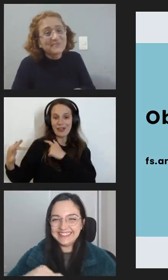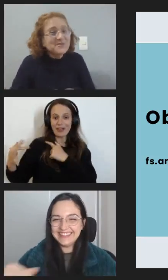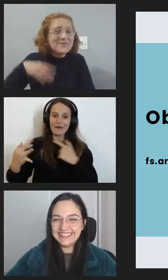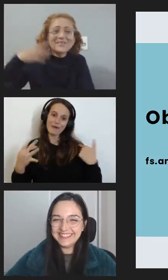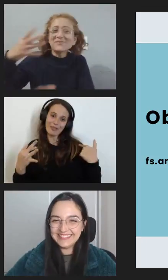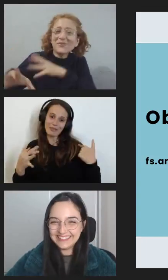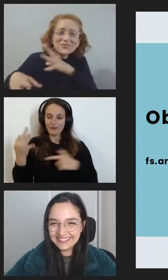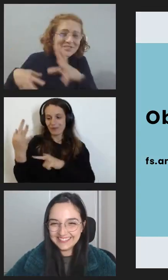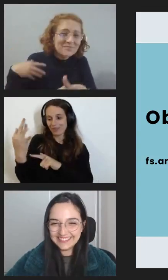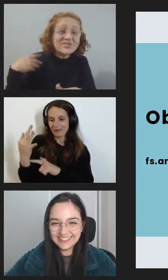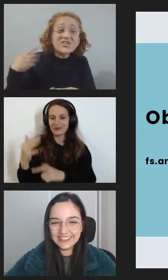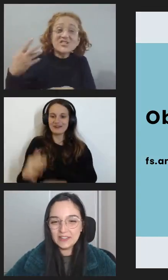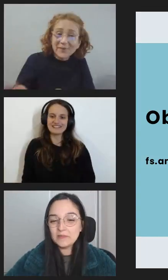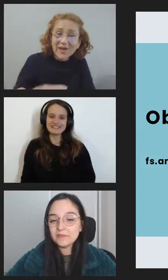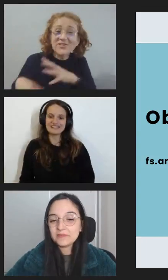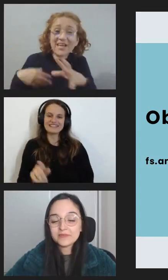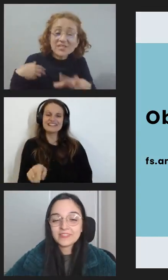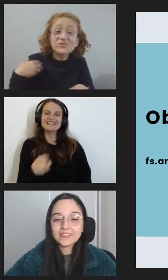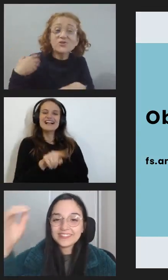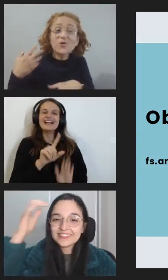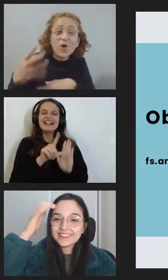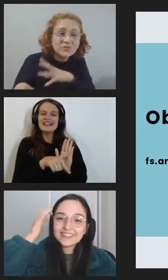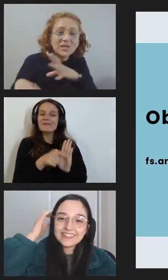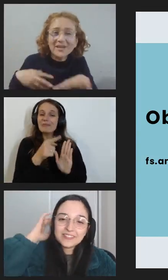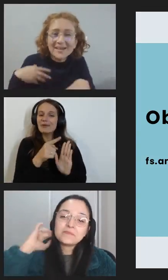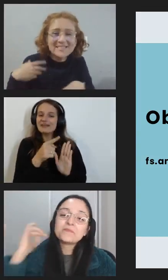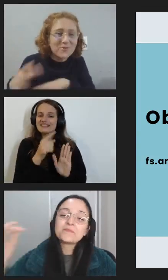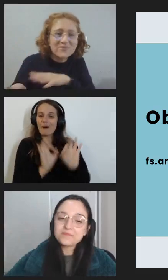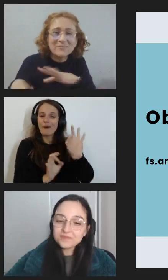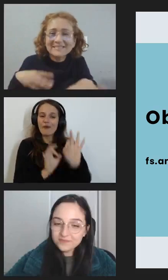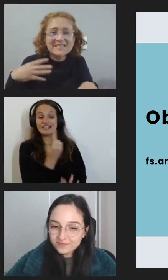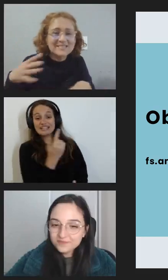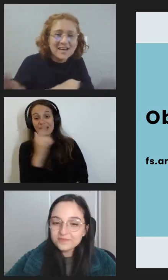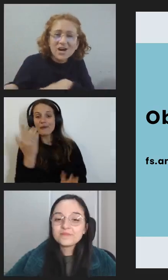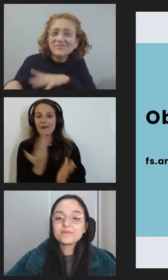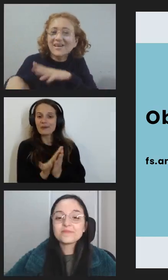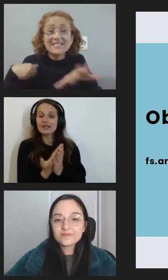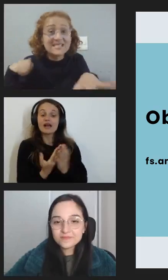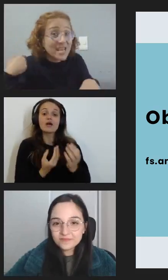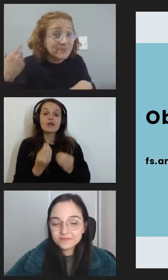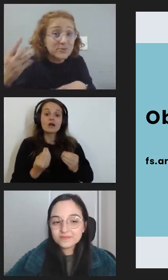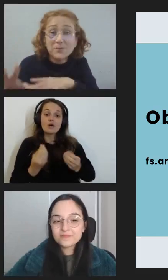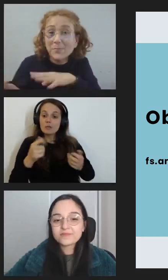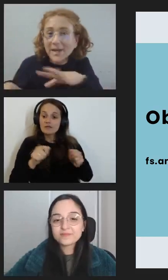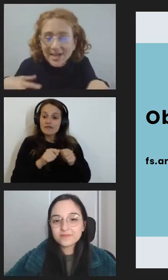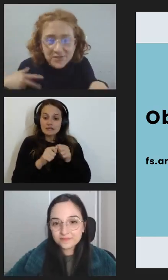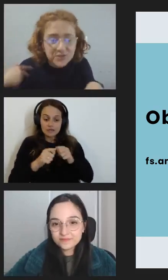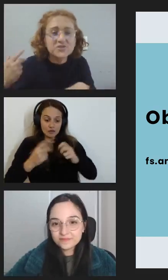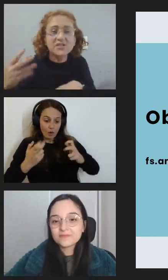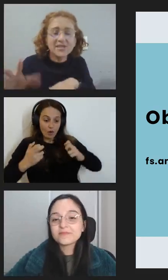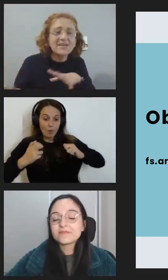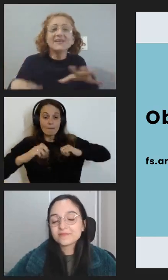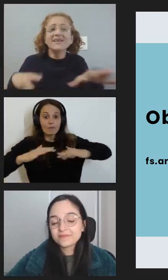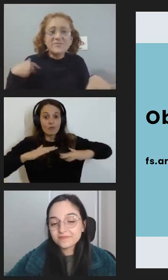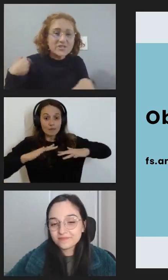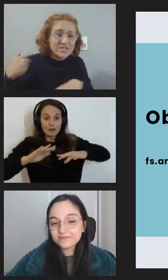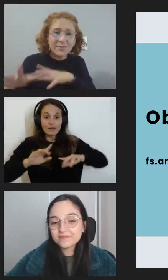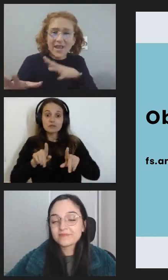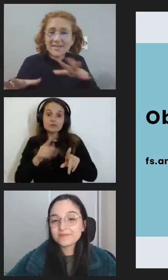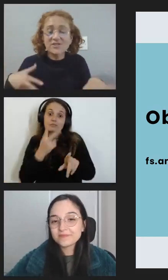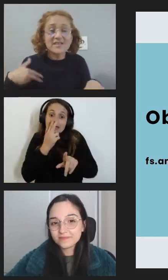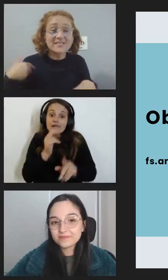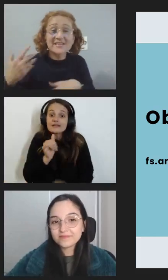A gente pode pensar numa outra aula para a gente trabalhar só a questão de como trabalhar essa movimentação, dar exemplos práticos, né? Para a gente